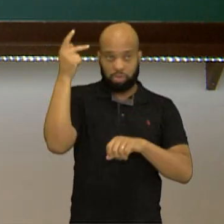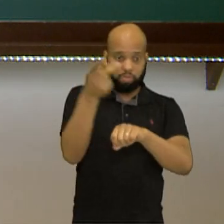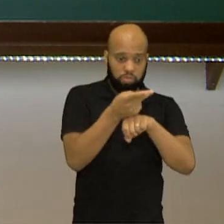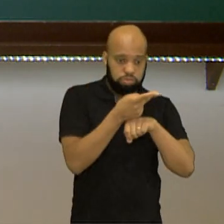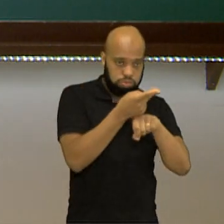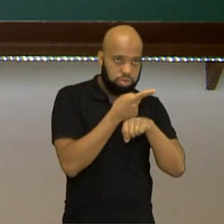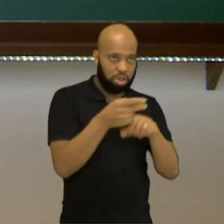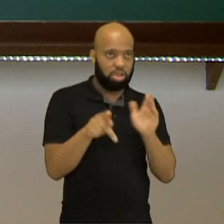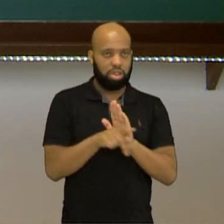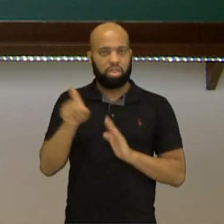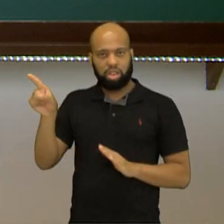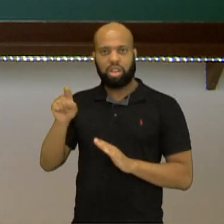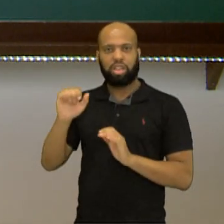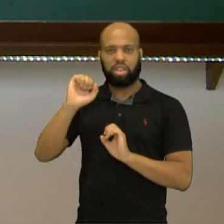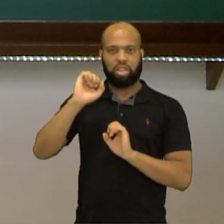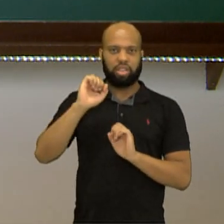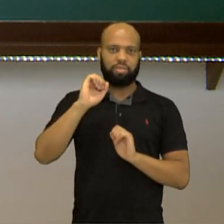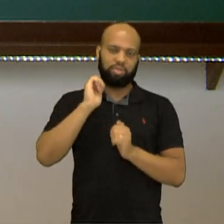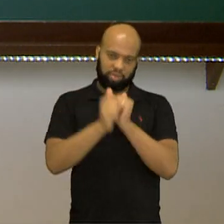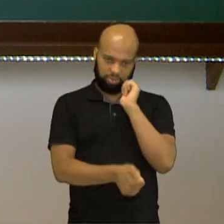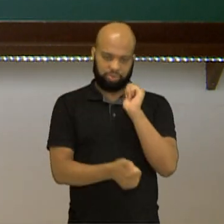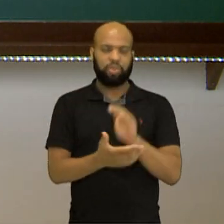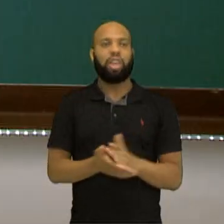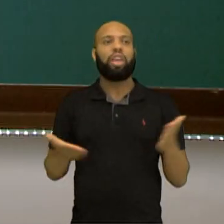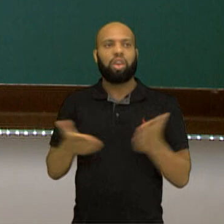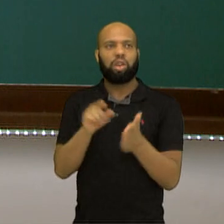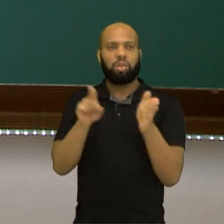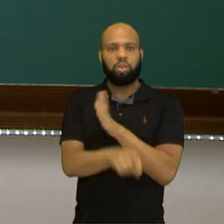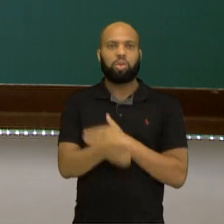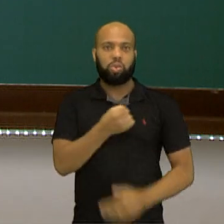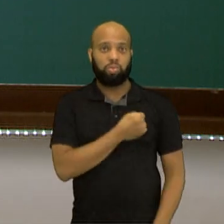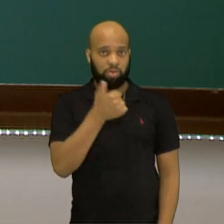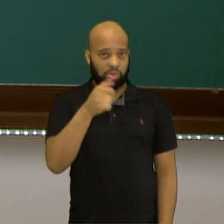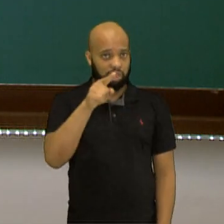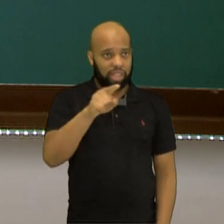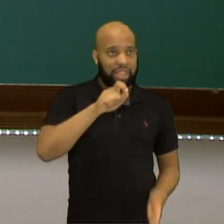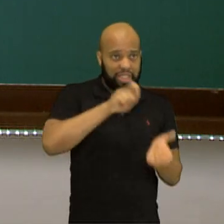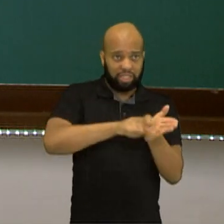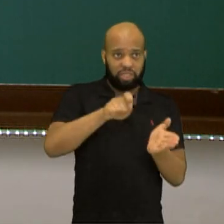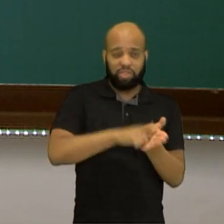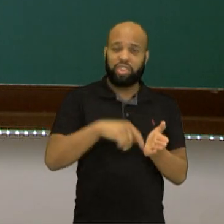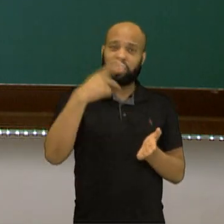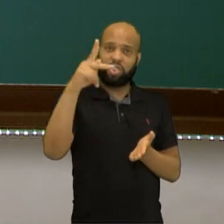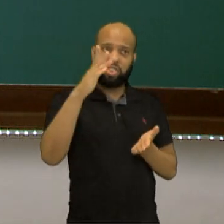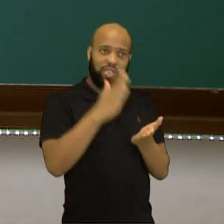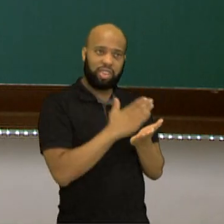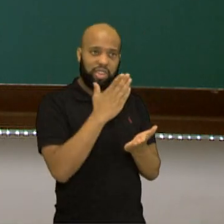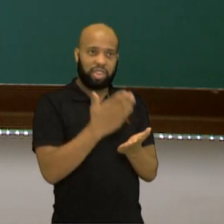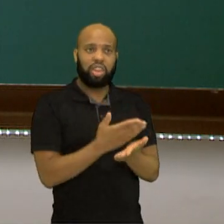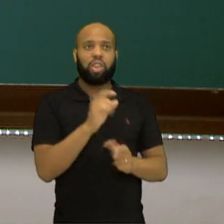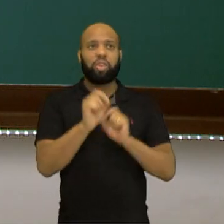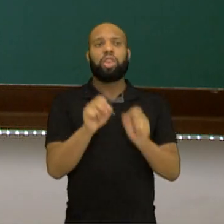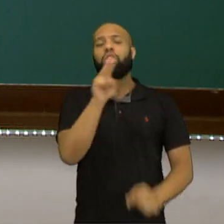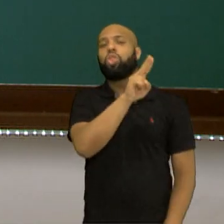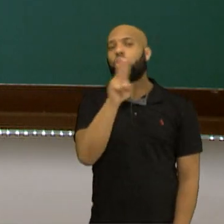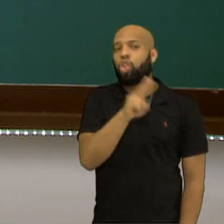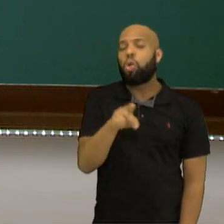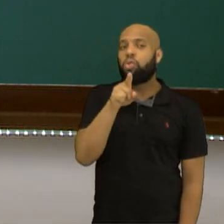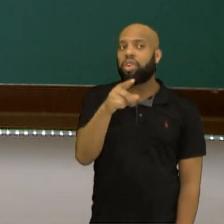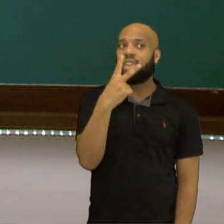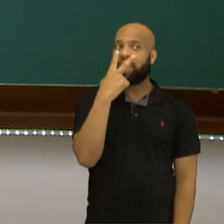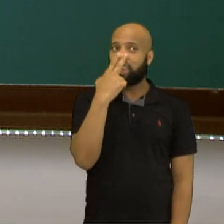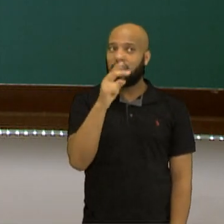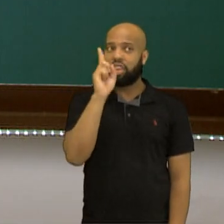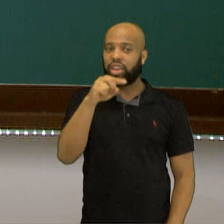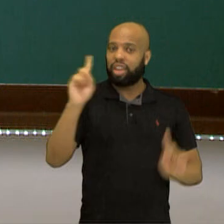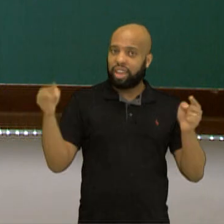de aventura. E a gente chega no nosso primeiro exercício. Para você escrever no seu caderno os nomes que você acha que